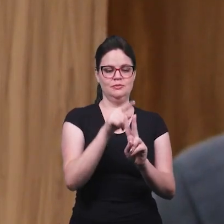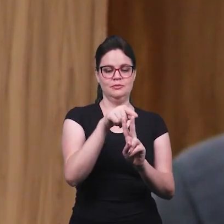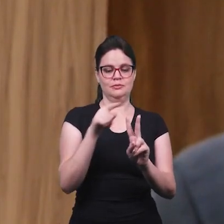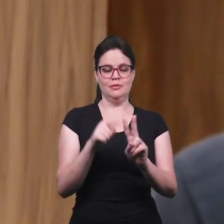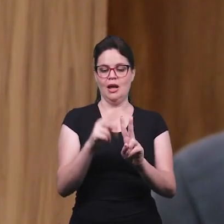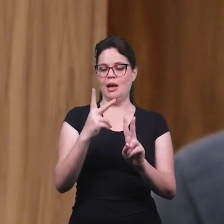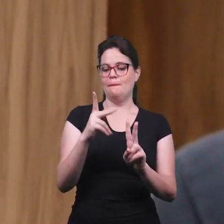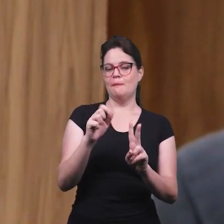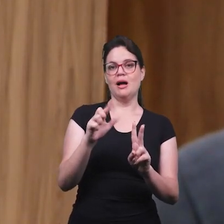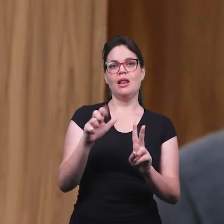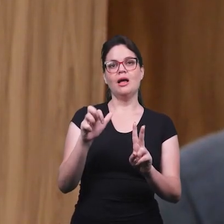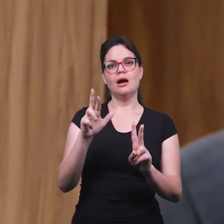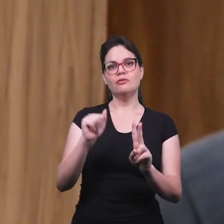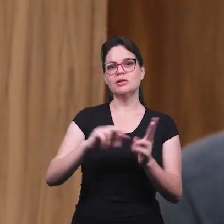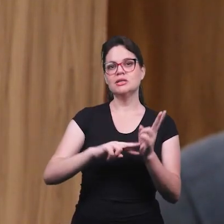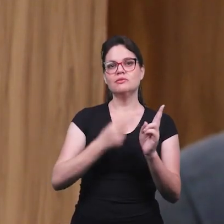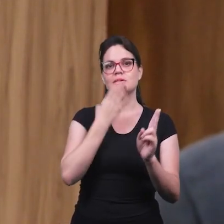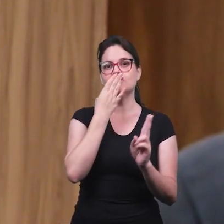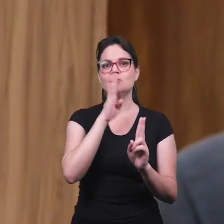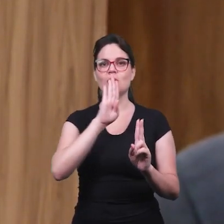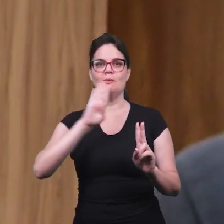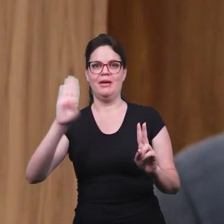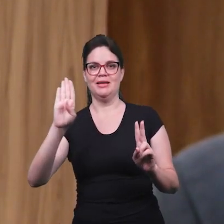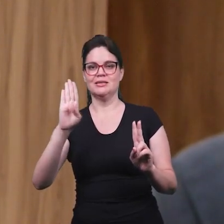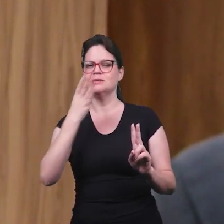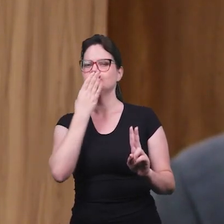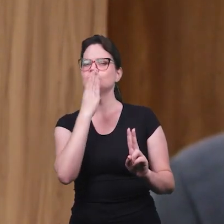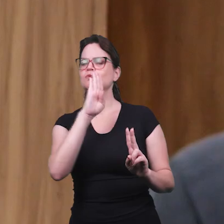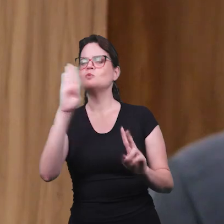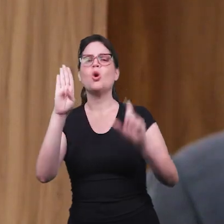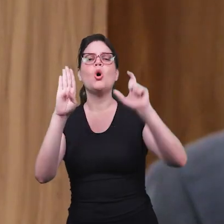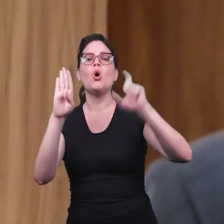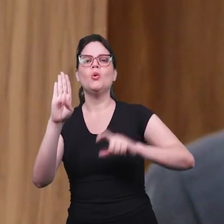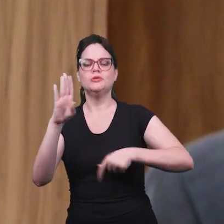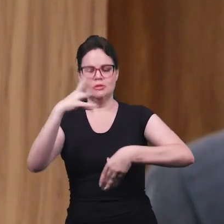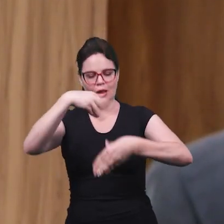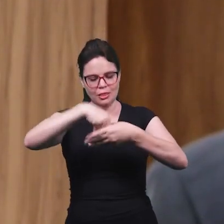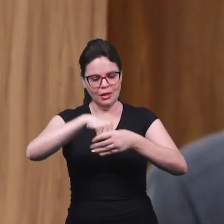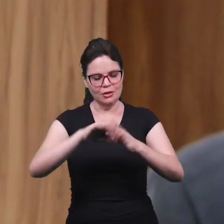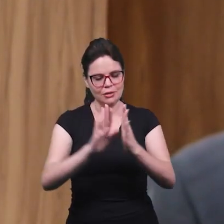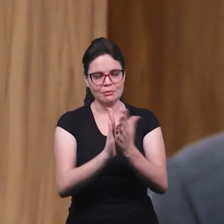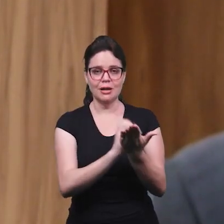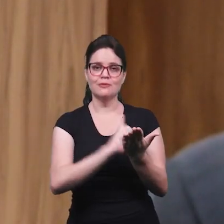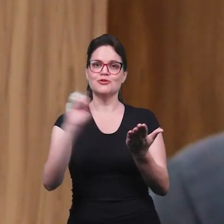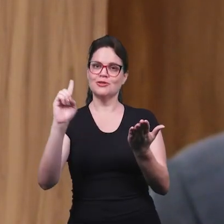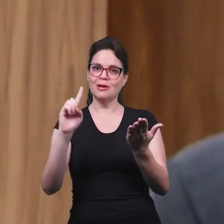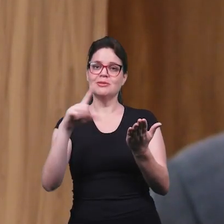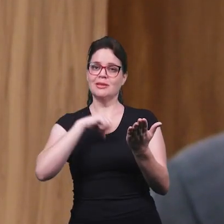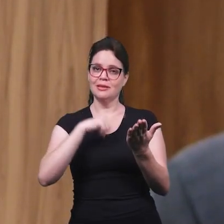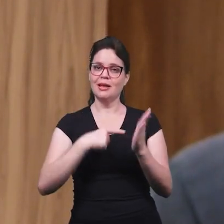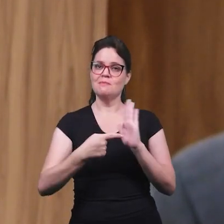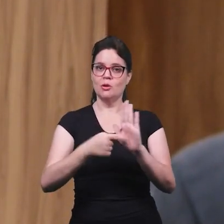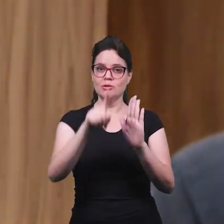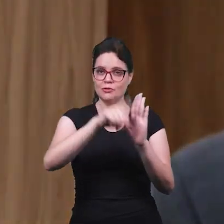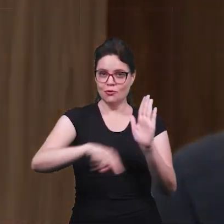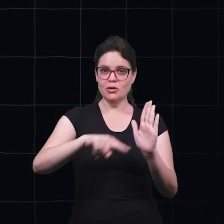faz lembrar da profecia contida em Apocalipse, capítulo 12, verso 11, que